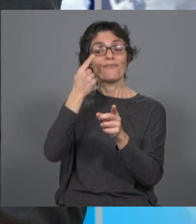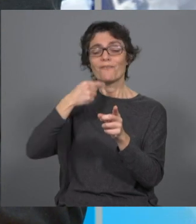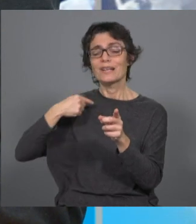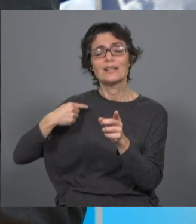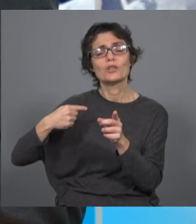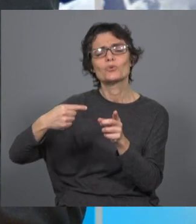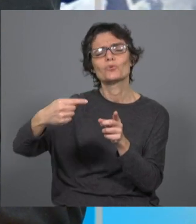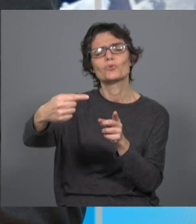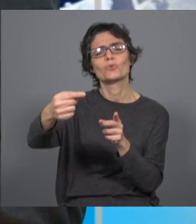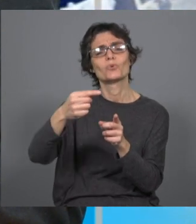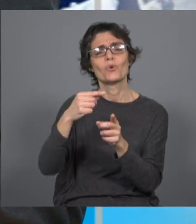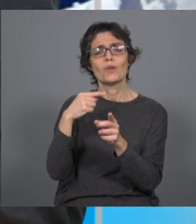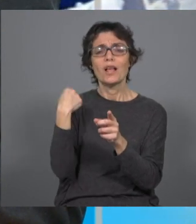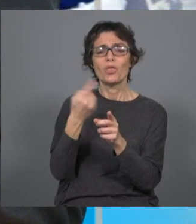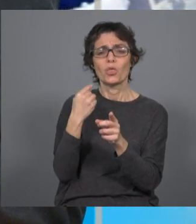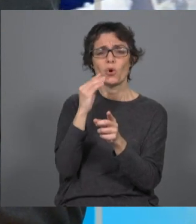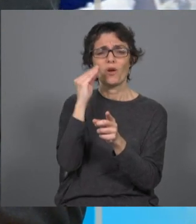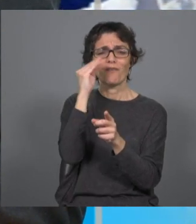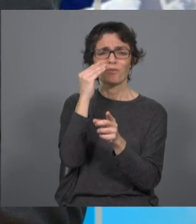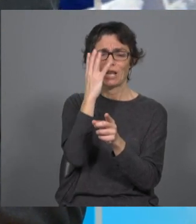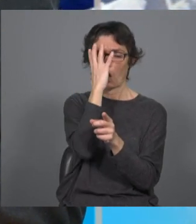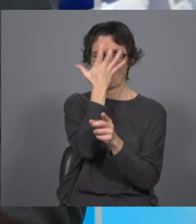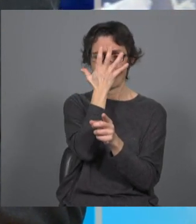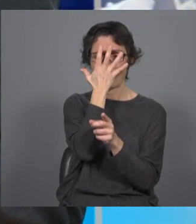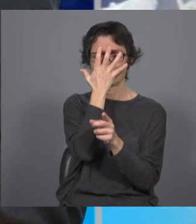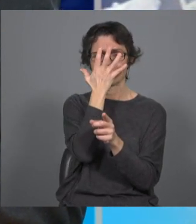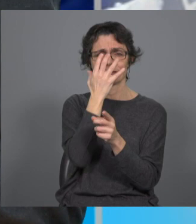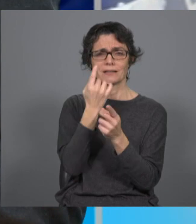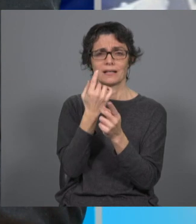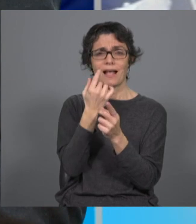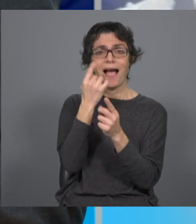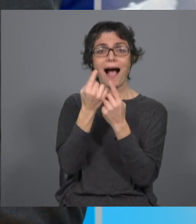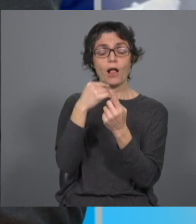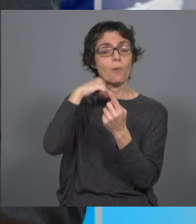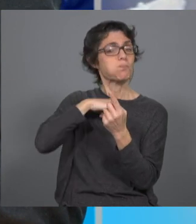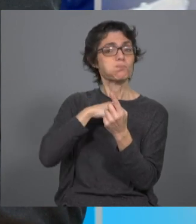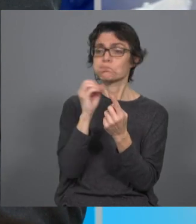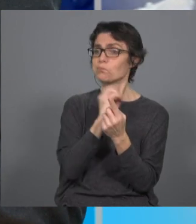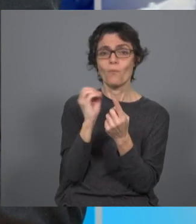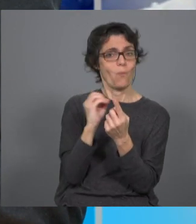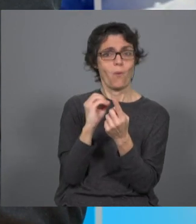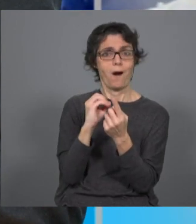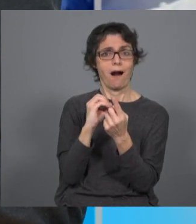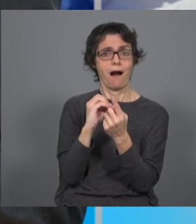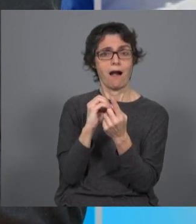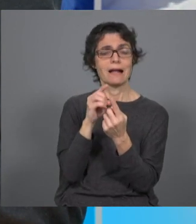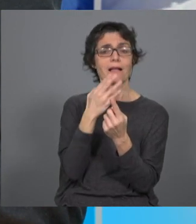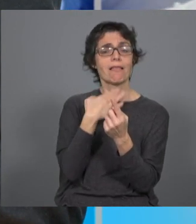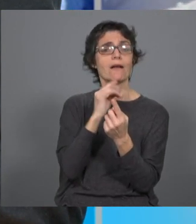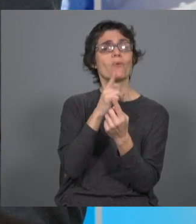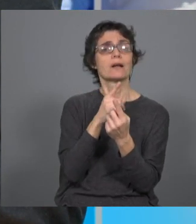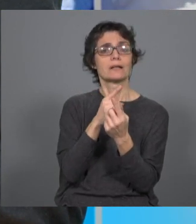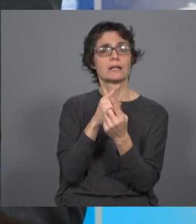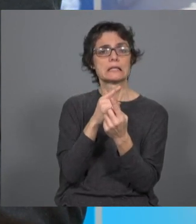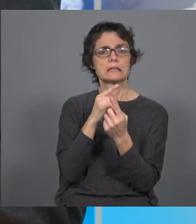vida a fingir, a dizer o que não somos, a representar, não só nos tornamos infelizes, nós